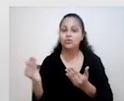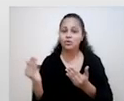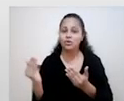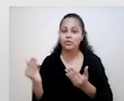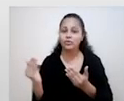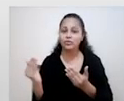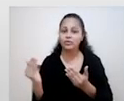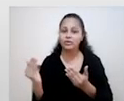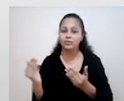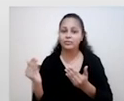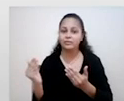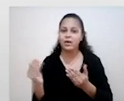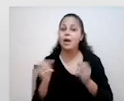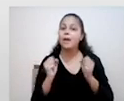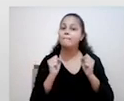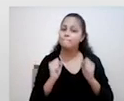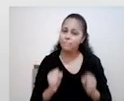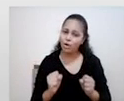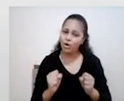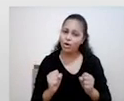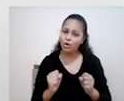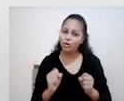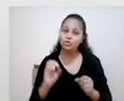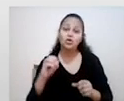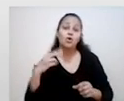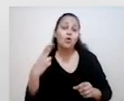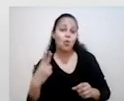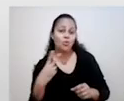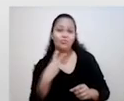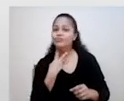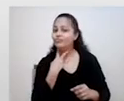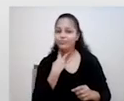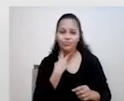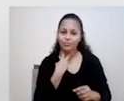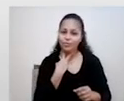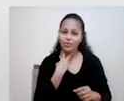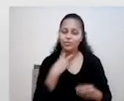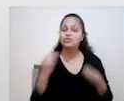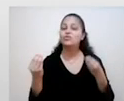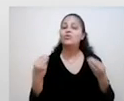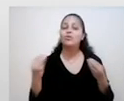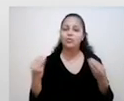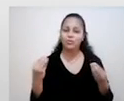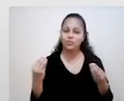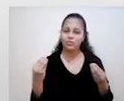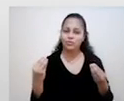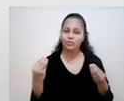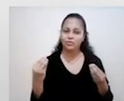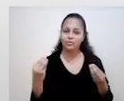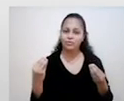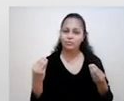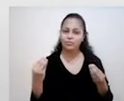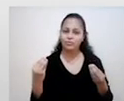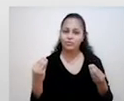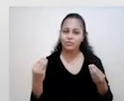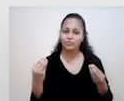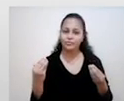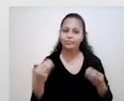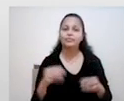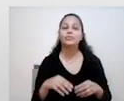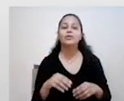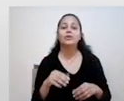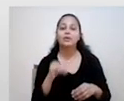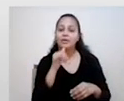usuário dessas redes, deve ou não deve fazer, como ele deve agir, tá? Assuntos possíveis que vocês podem abordar aí